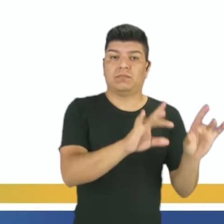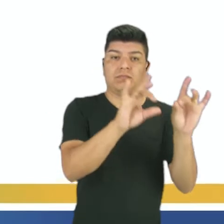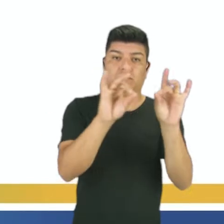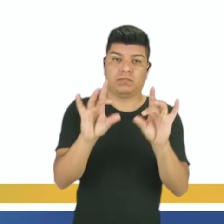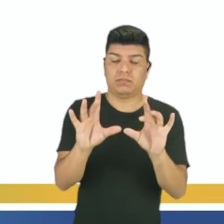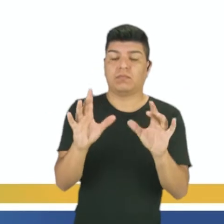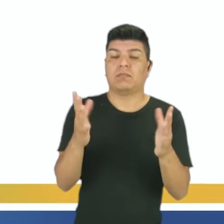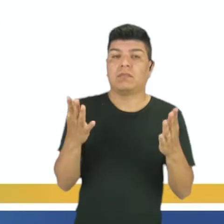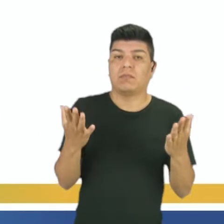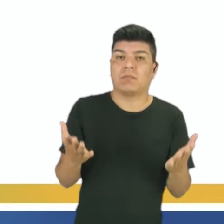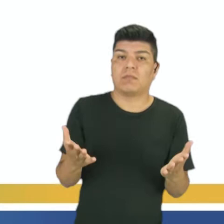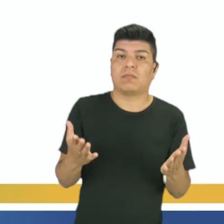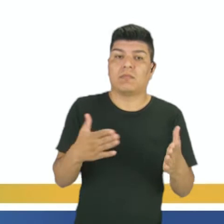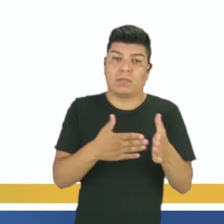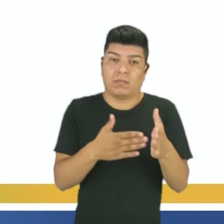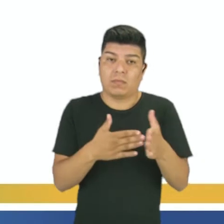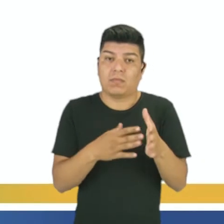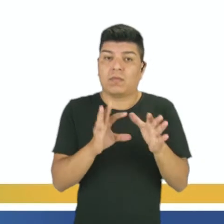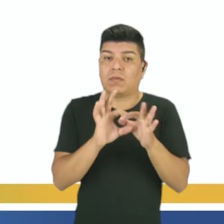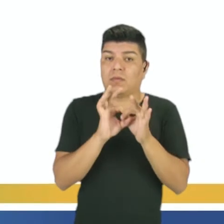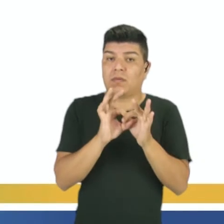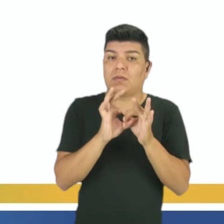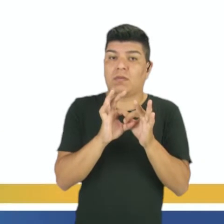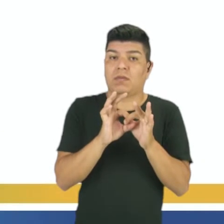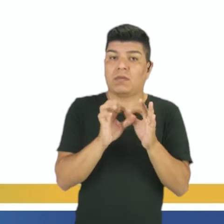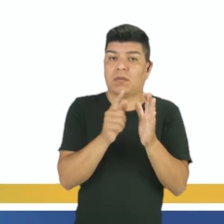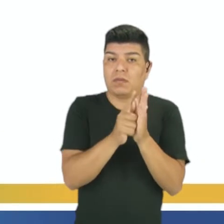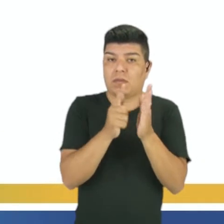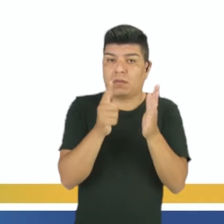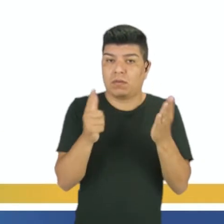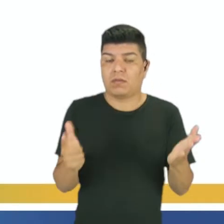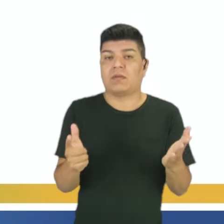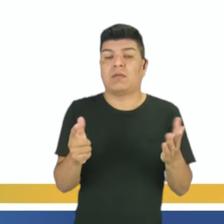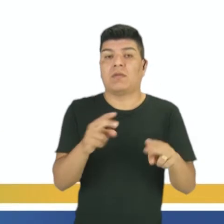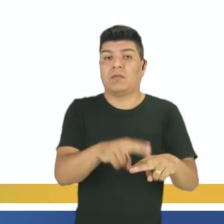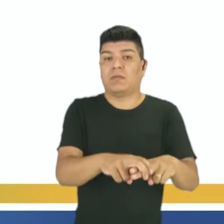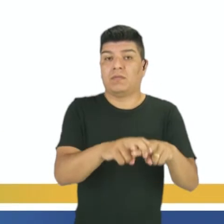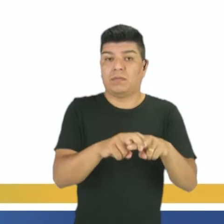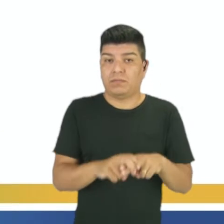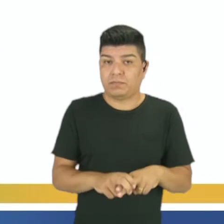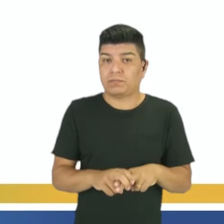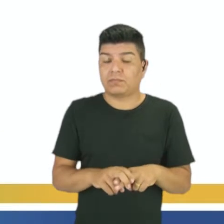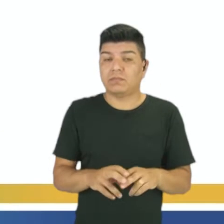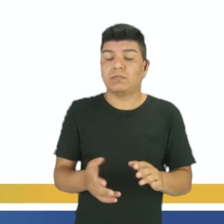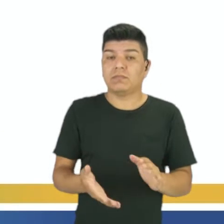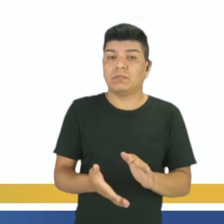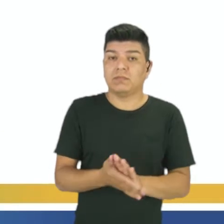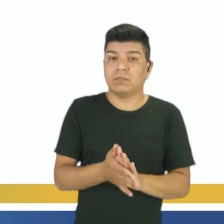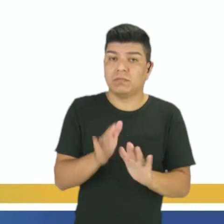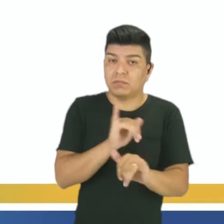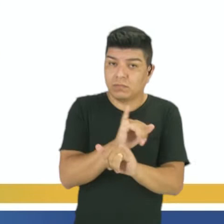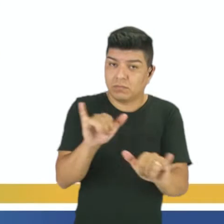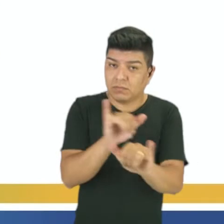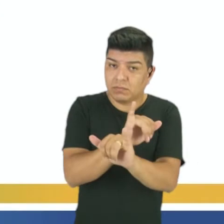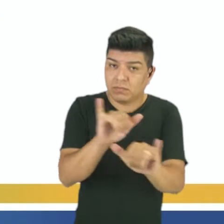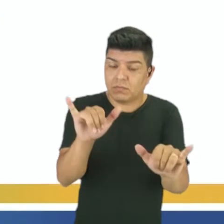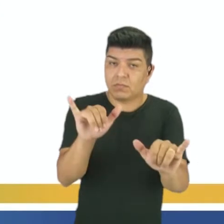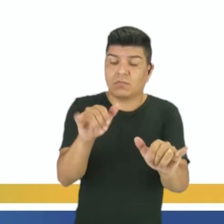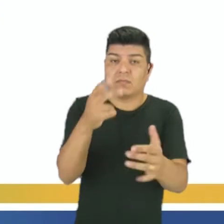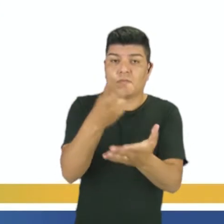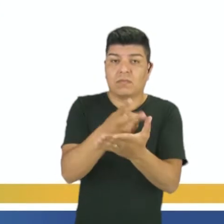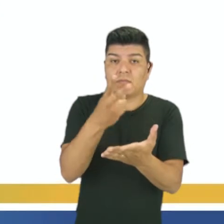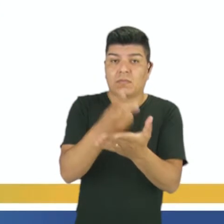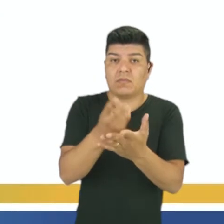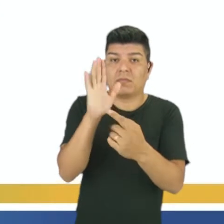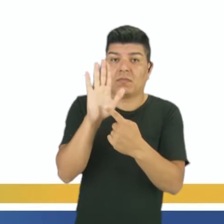específico, estritamente ligado ao jornalismo. Daí a informação de que ela sempre